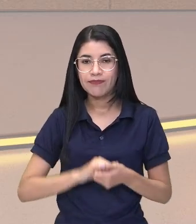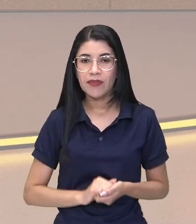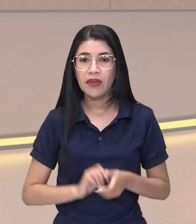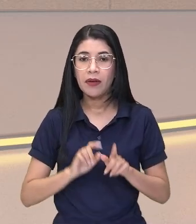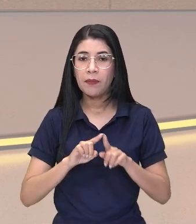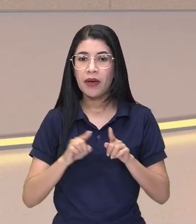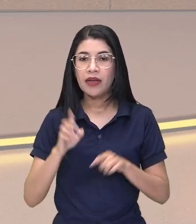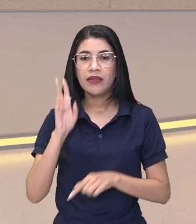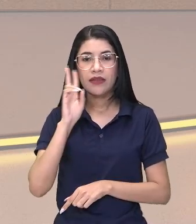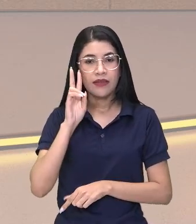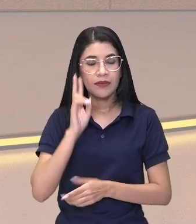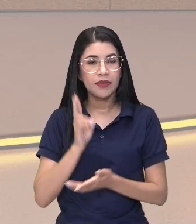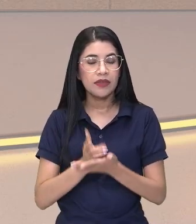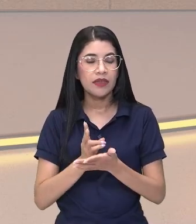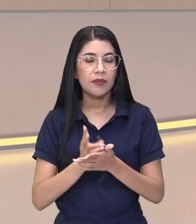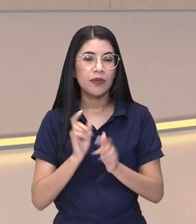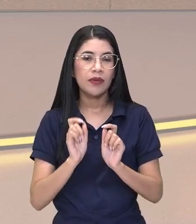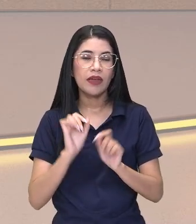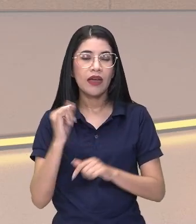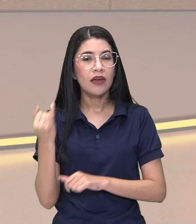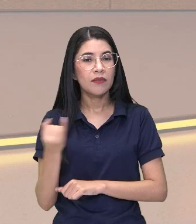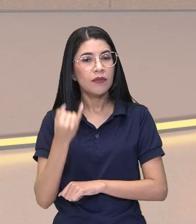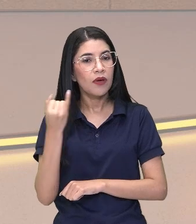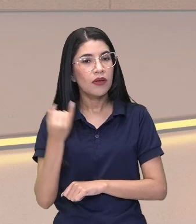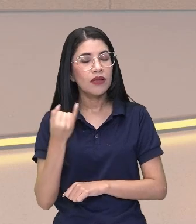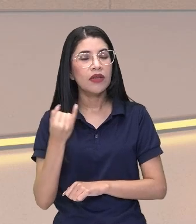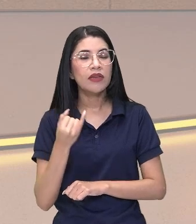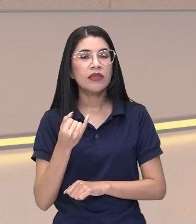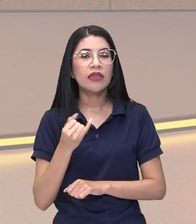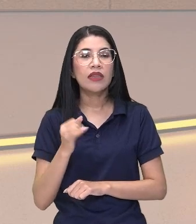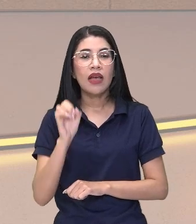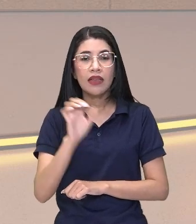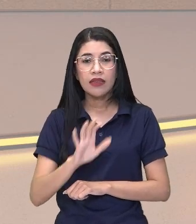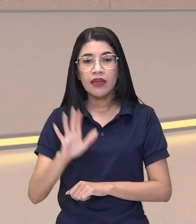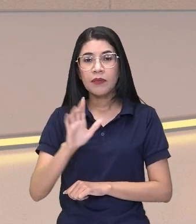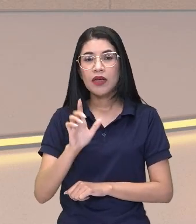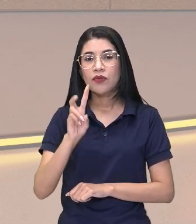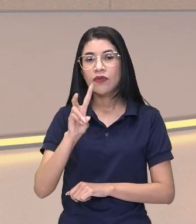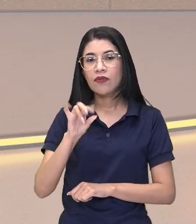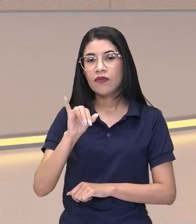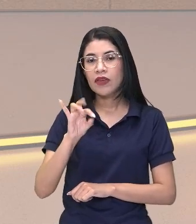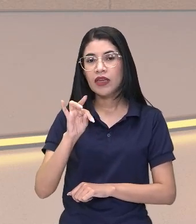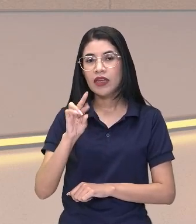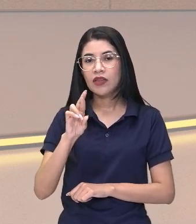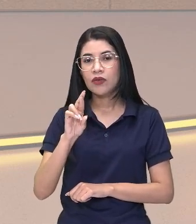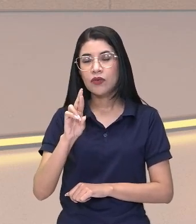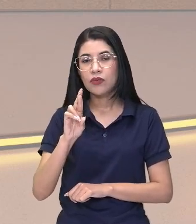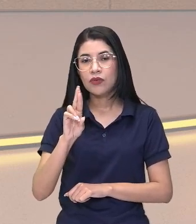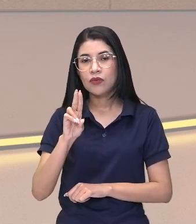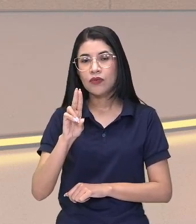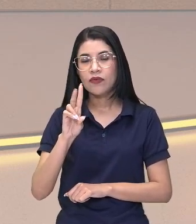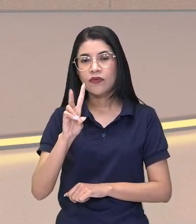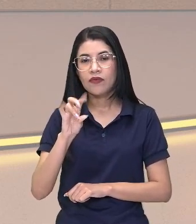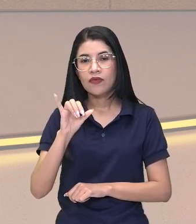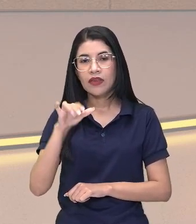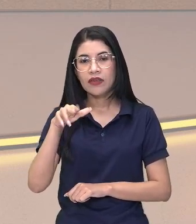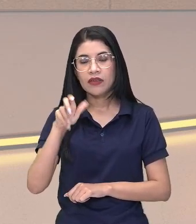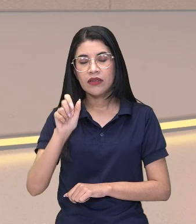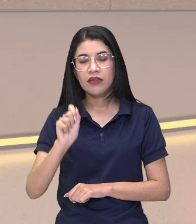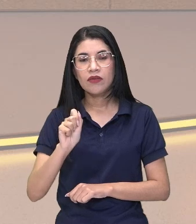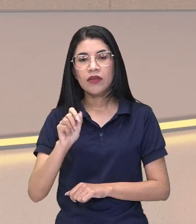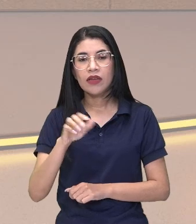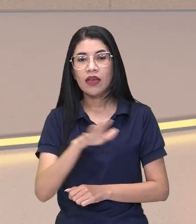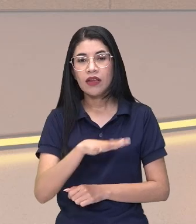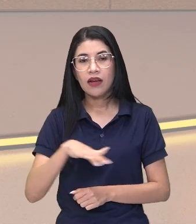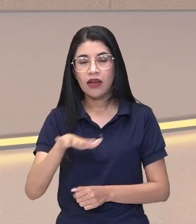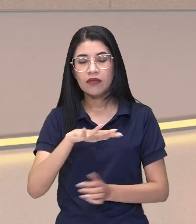esqueçam disso. Por isso, a importância, então, desse homem vitruviano. Porque é o homem no centro e ali o seu universo, né? Que